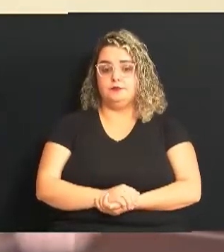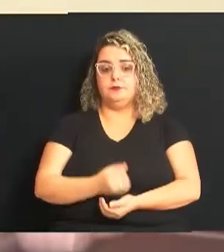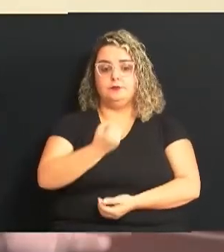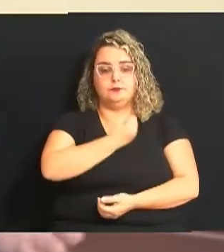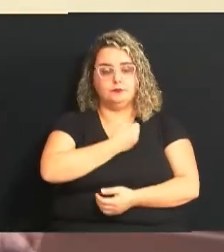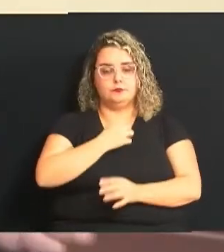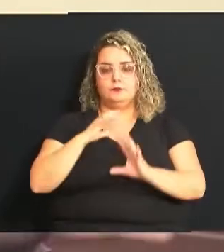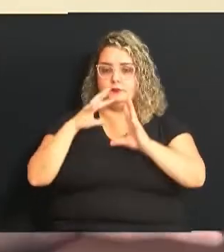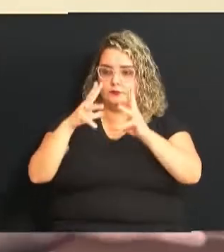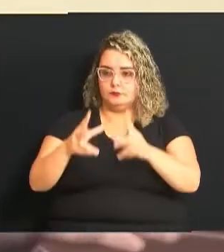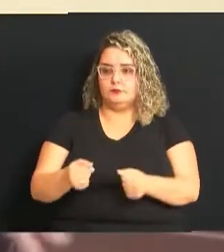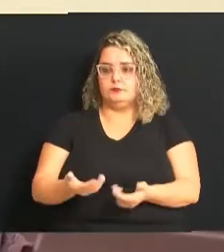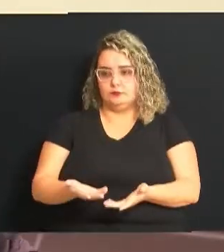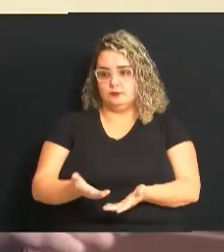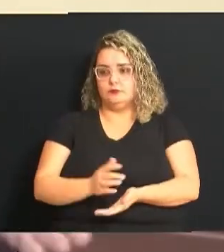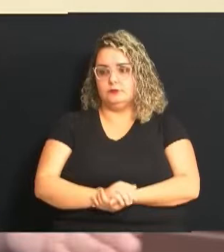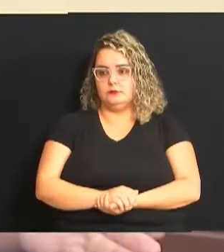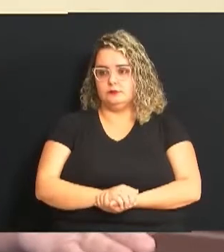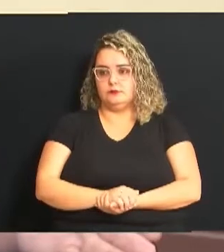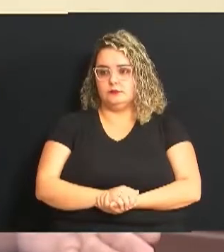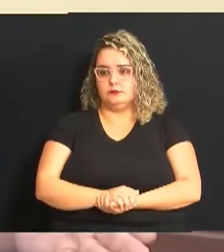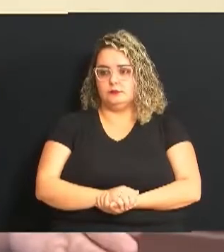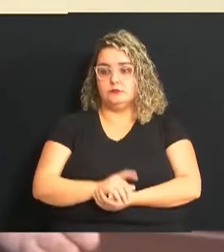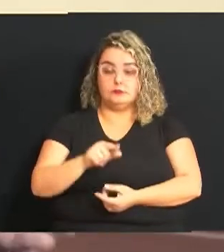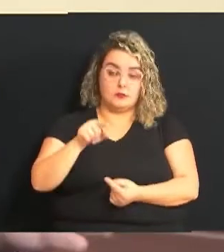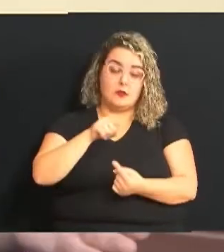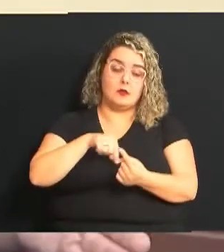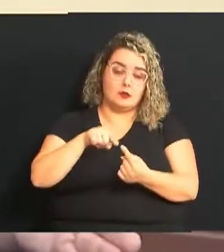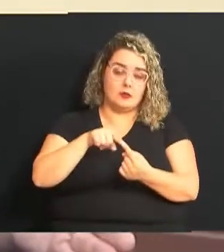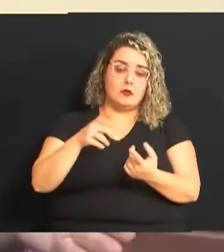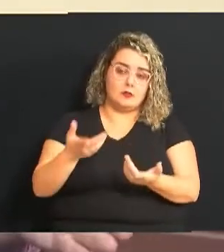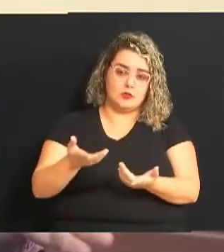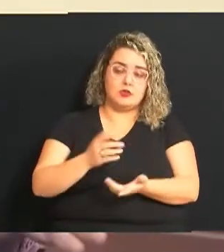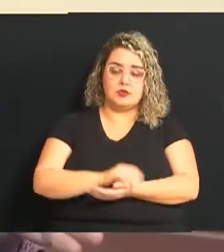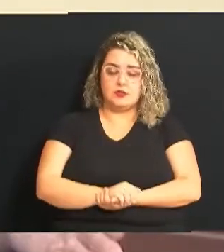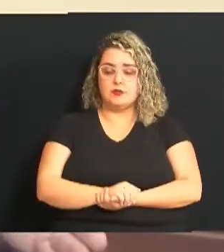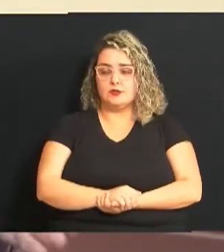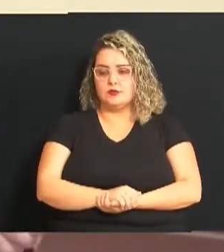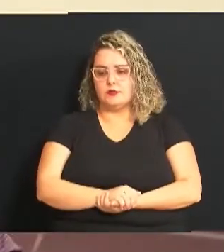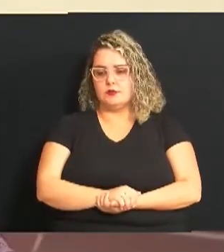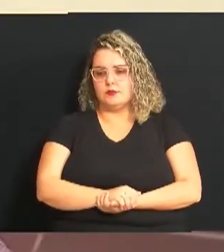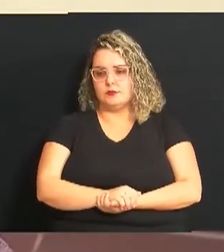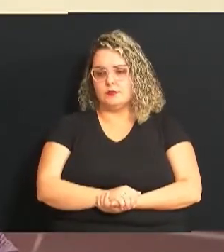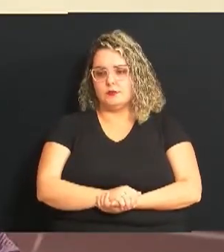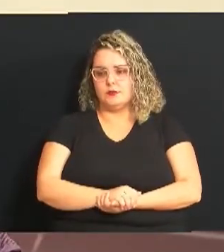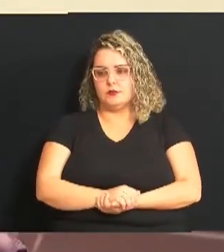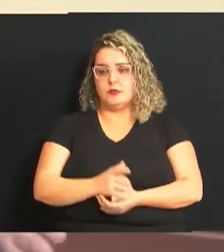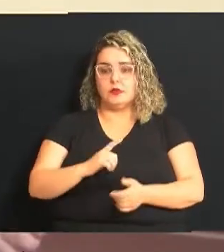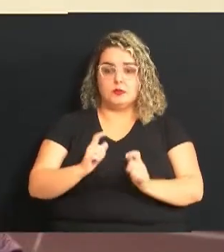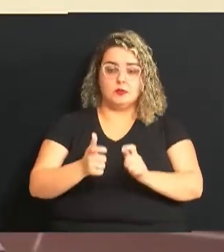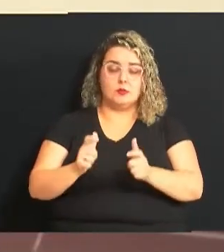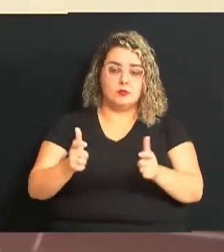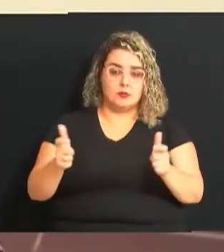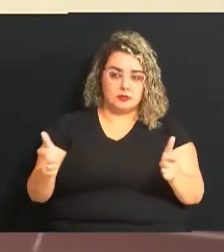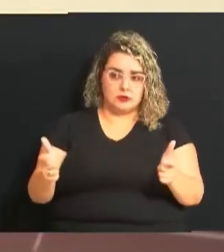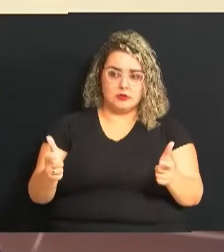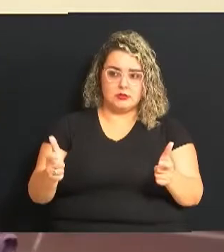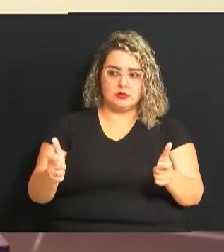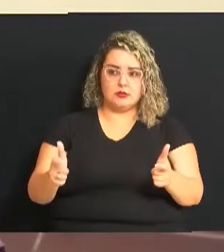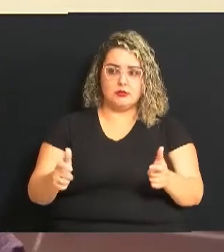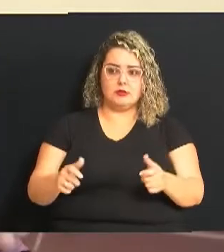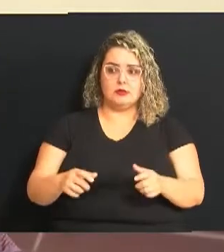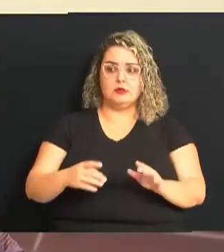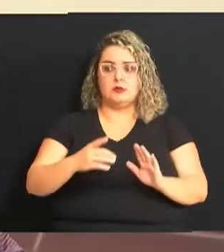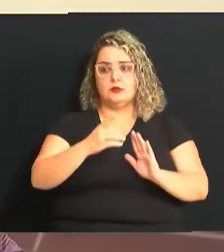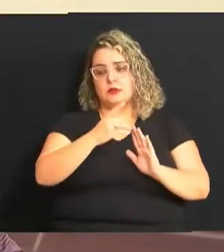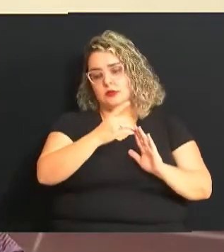absolutos, porque isso é objetivo, né? Vai haver um crescimento nessa próxima década